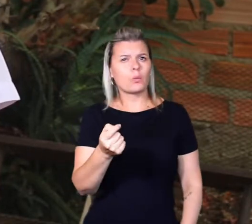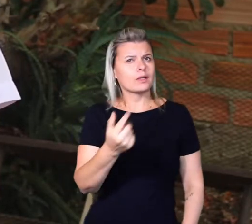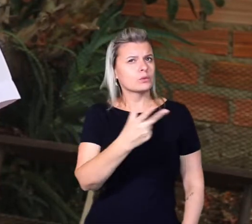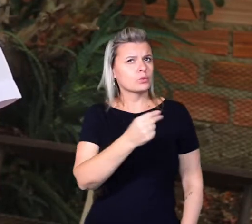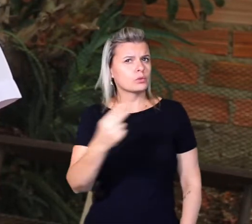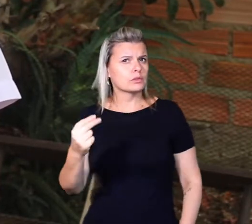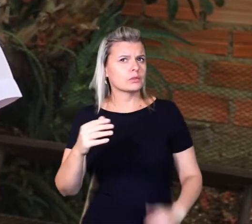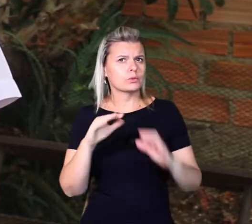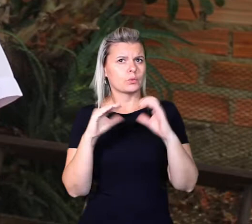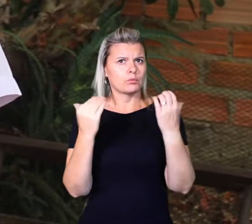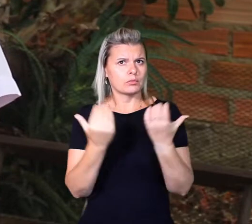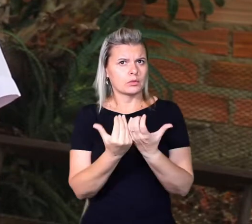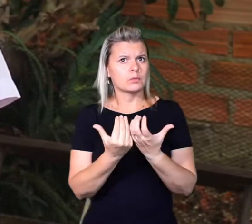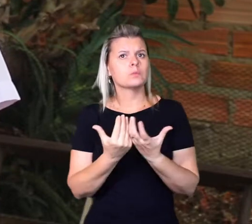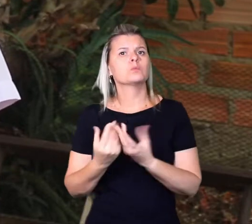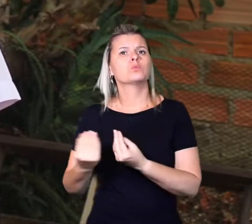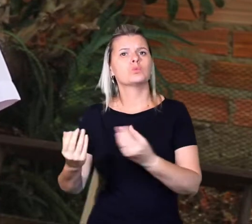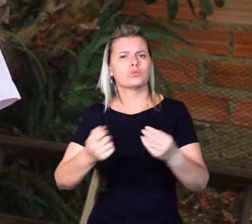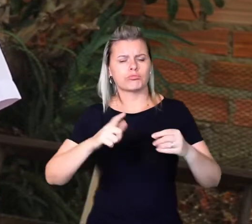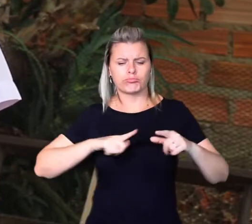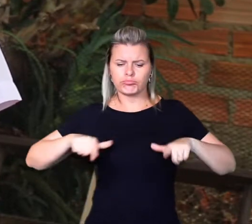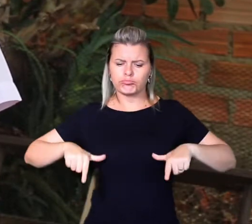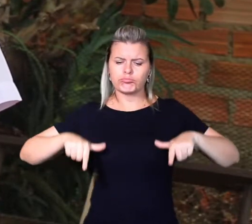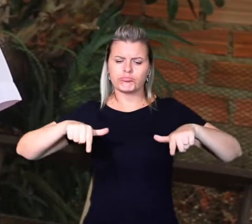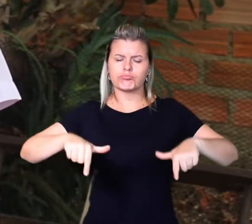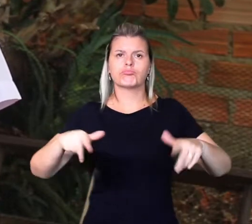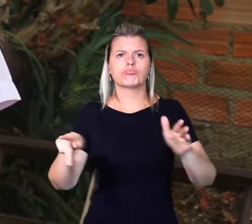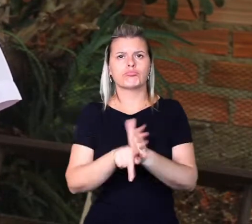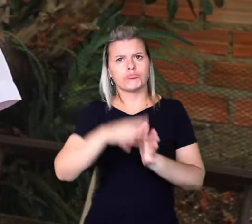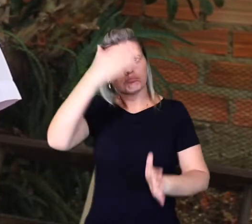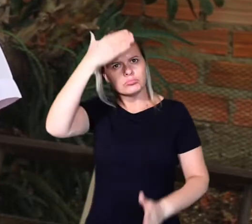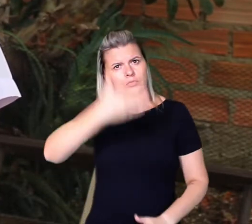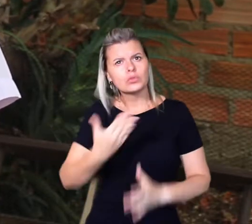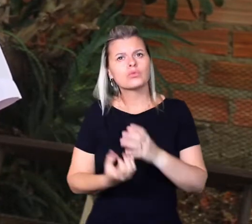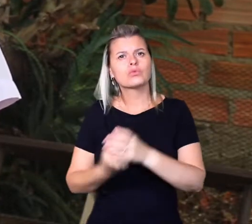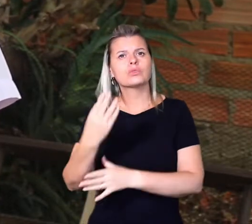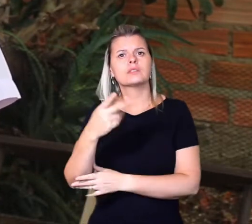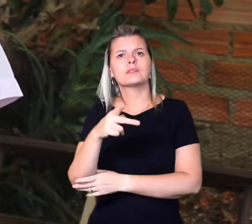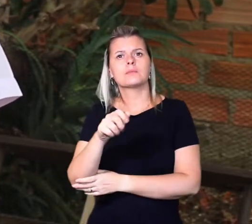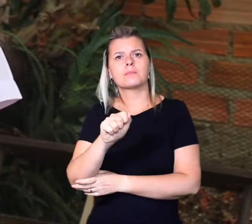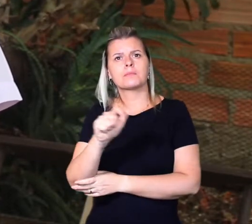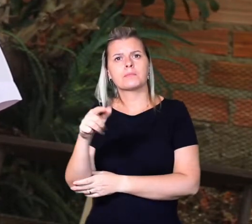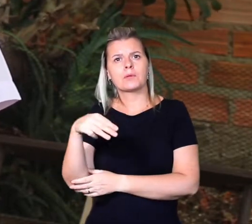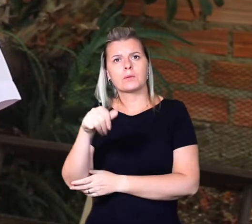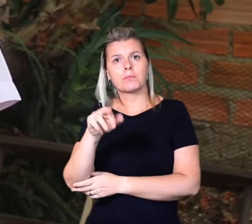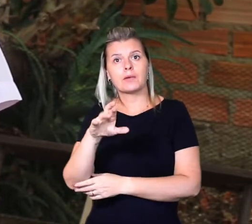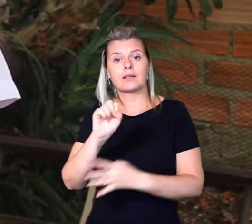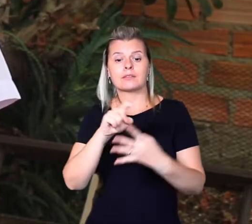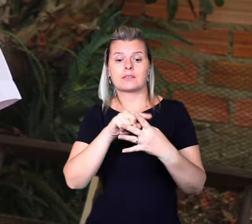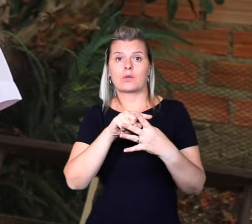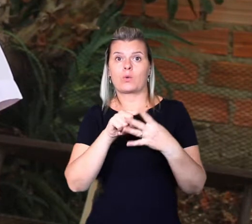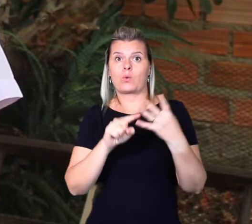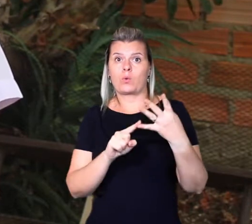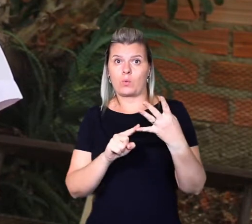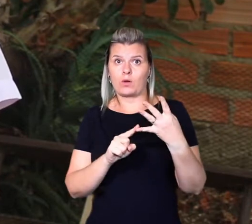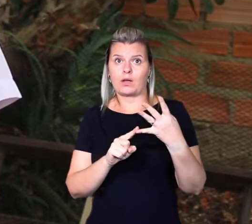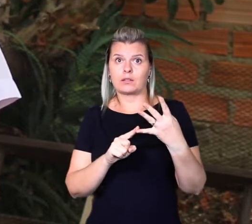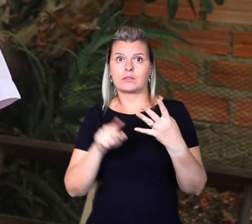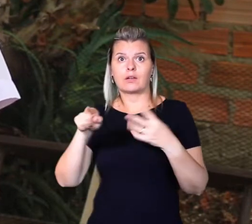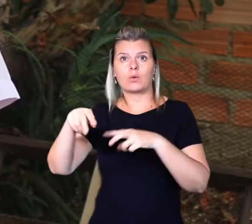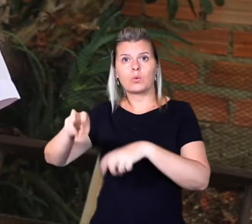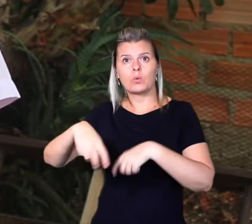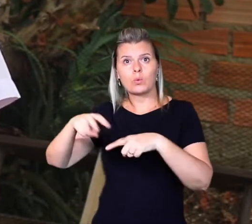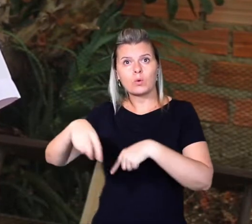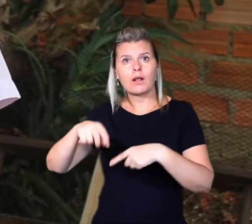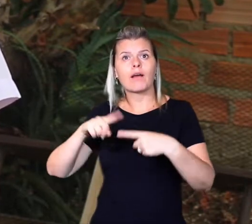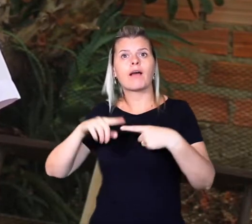quase 200 comunidades, muitas delas certificadas pela Fundação Palmares, e fundamentalmente quatro